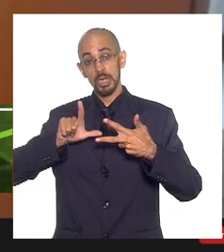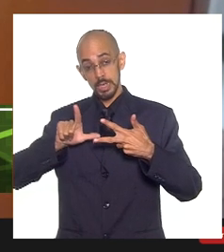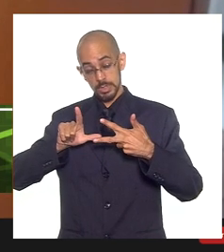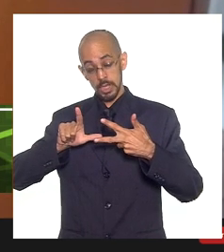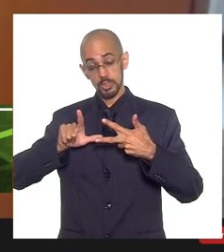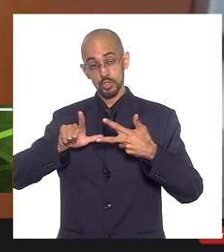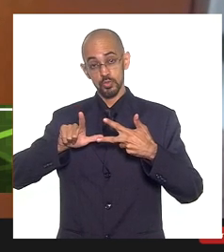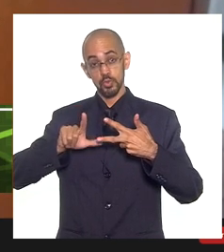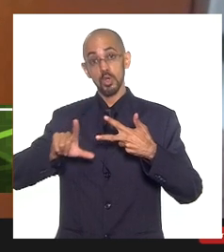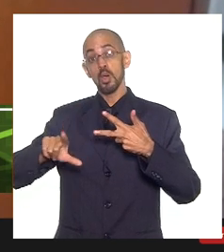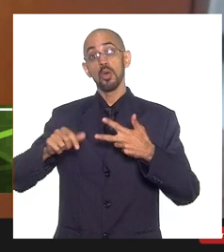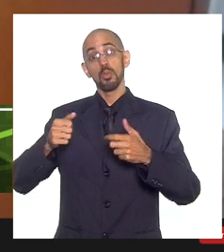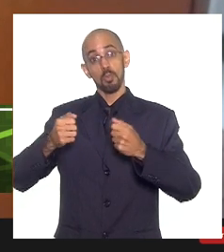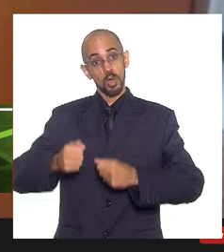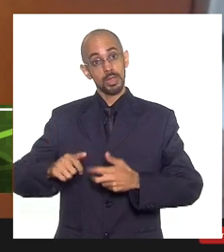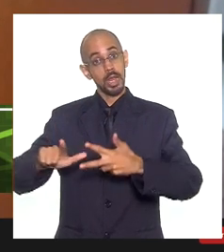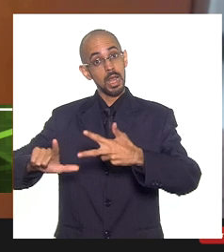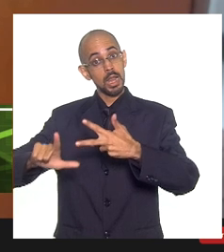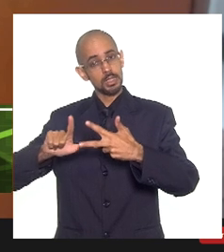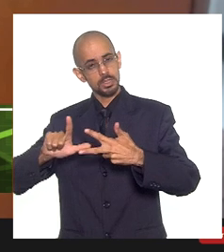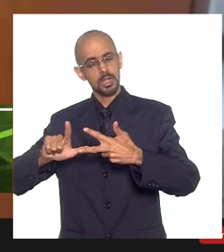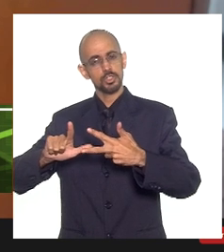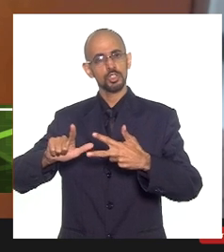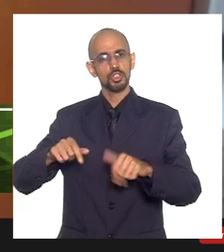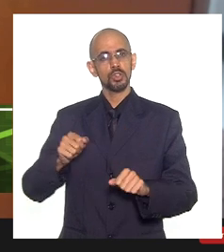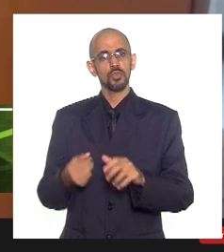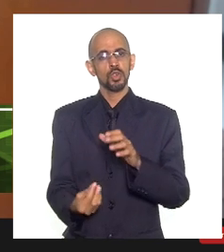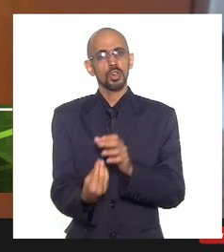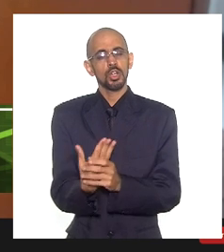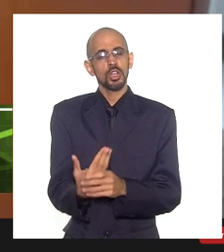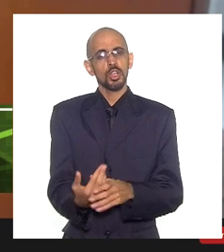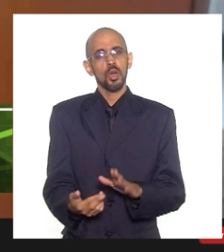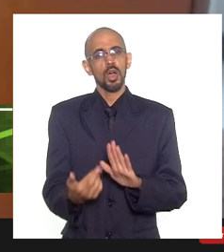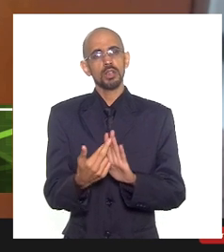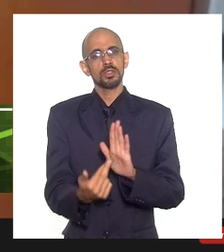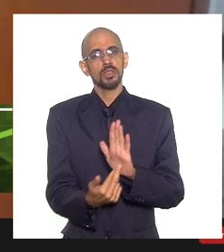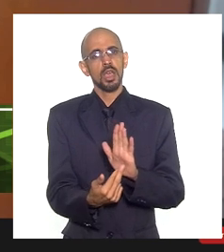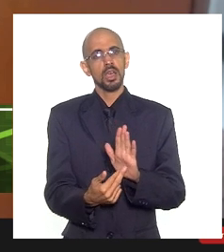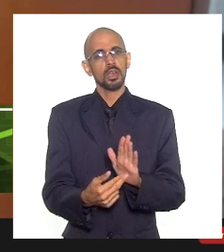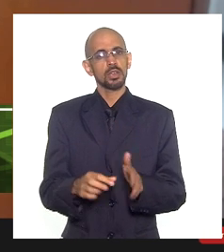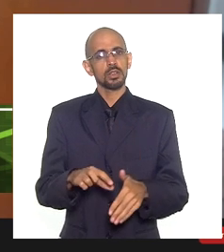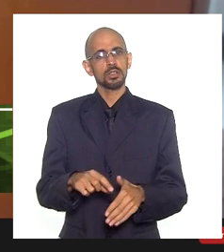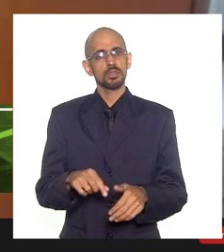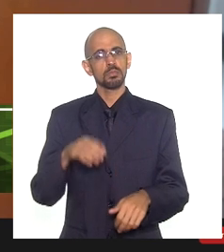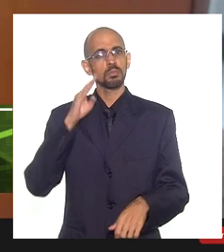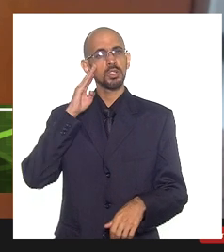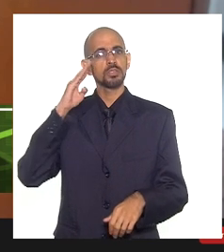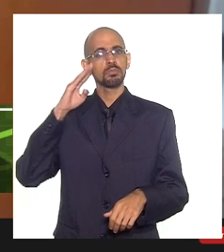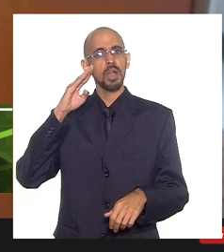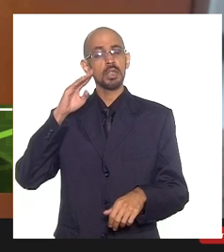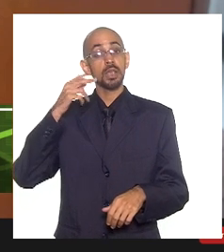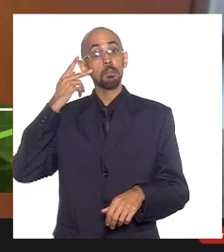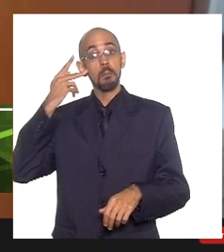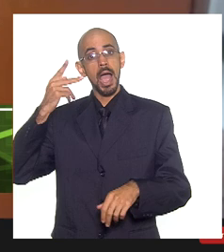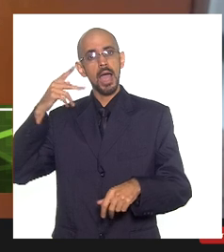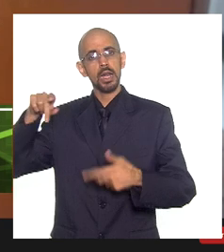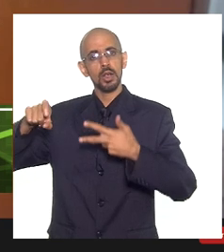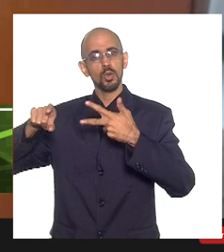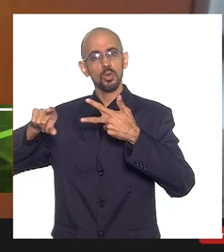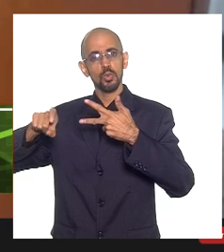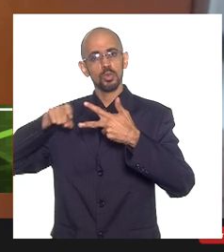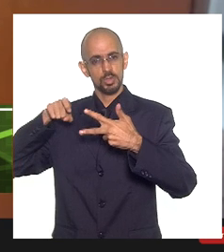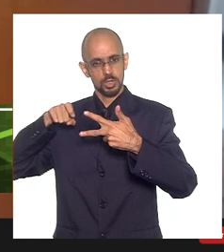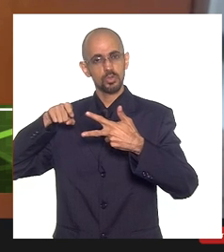opções suas prioridades que precisam ser cumpridas pelo poder executivo então é muito importante deputado valdeck